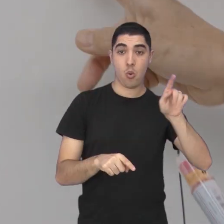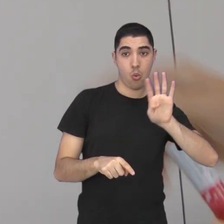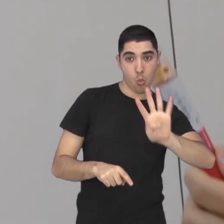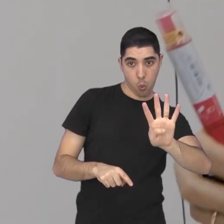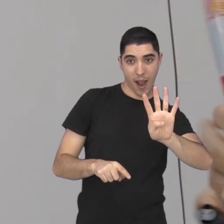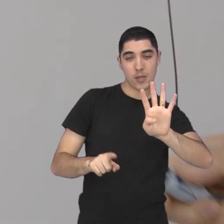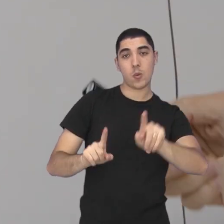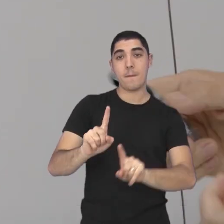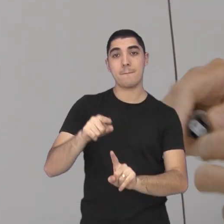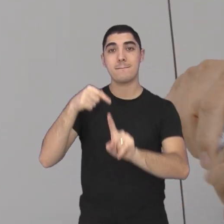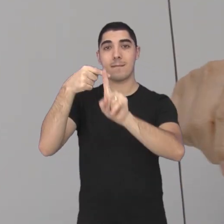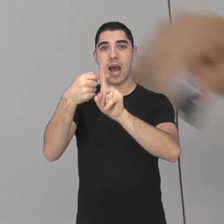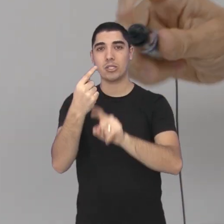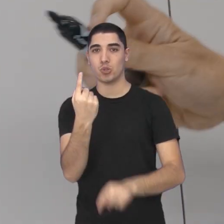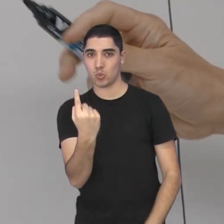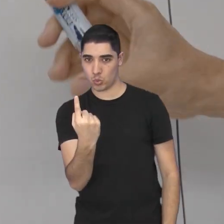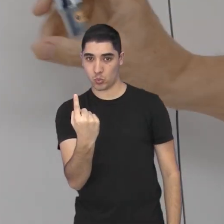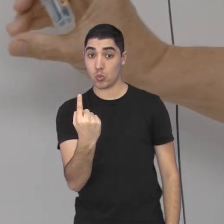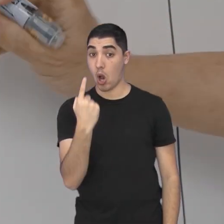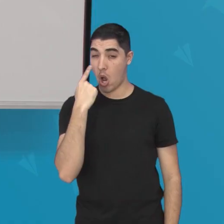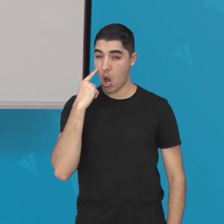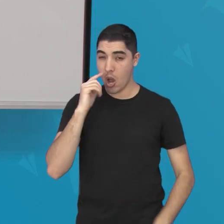Então essa equação vai ficar